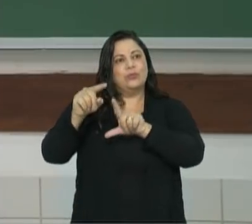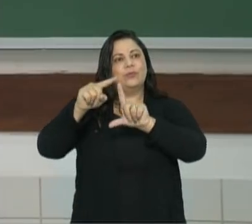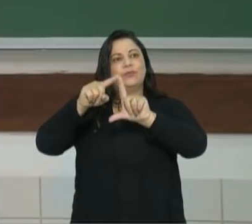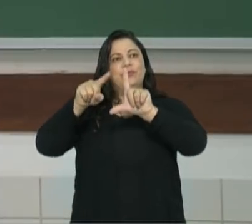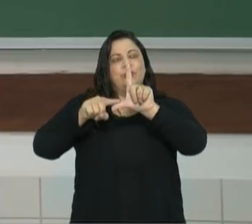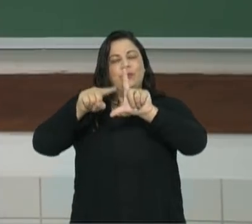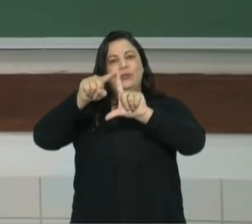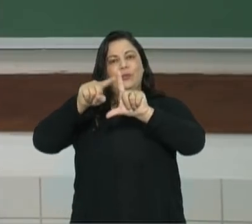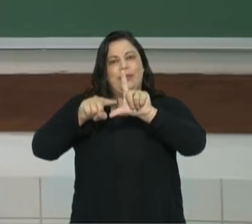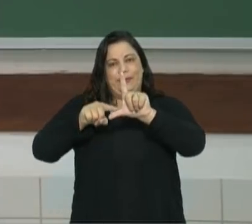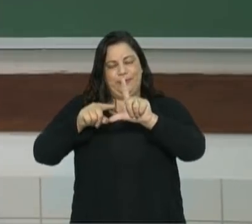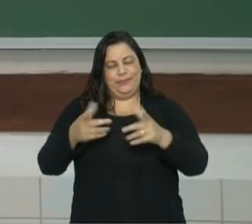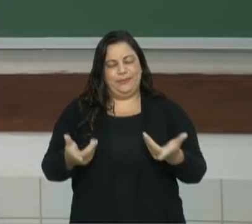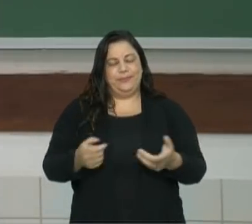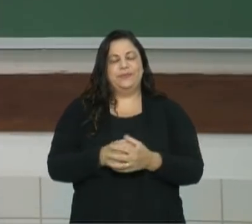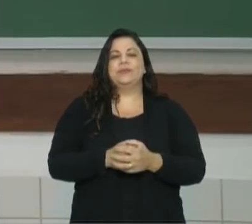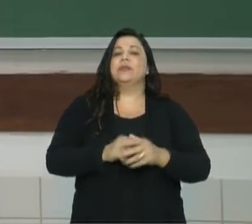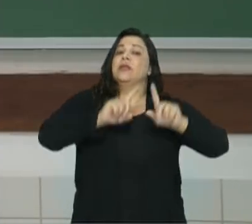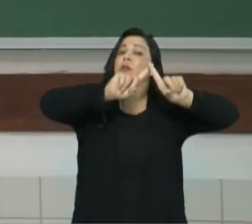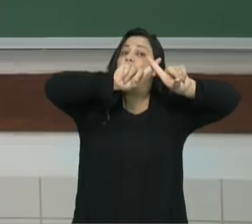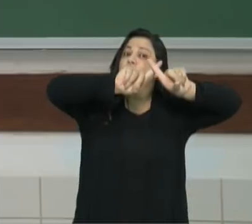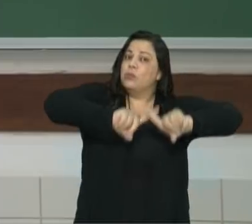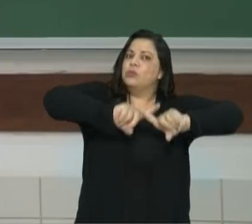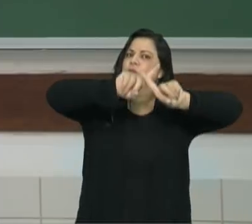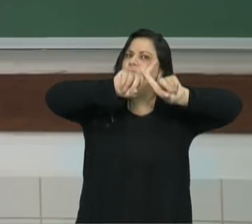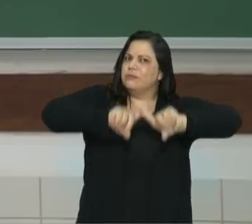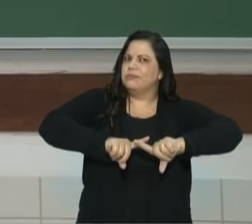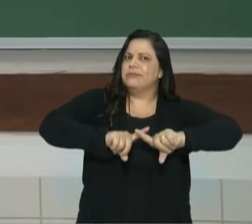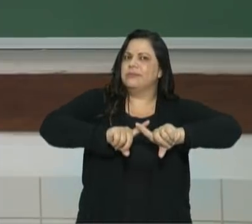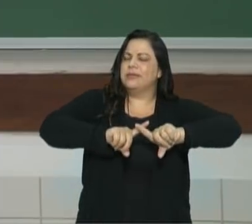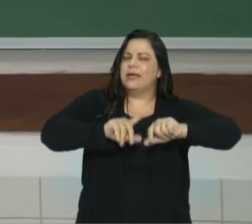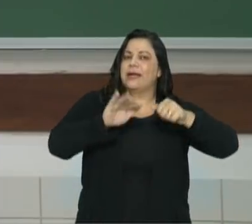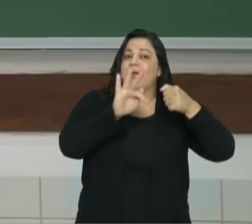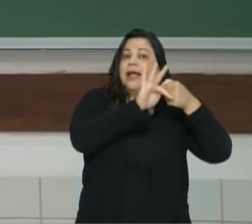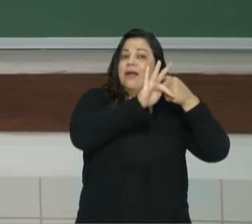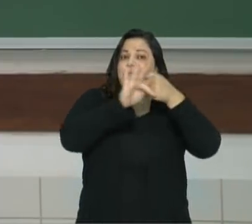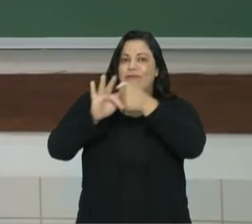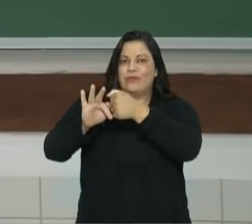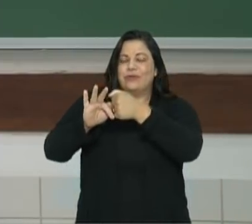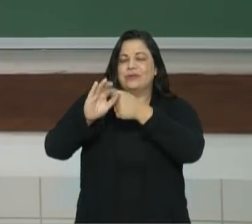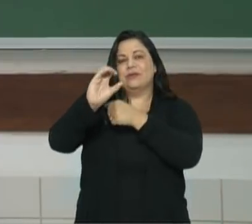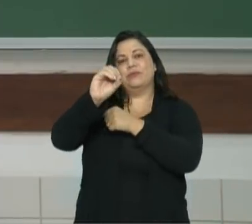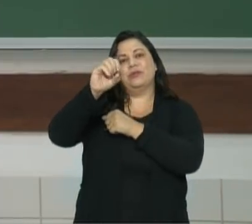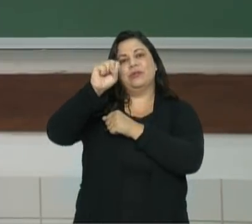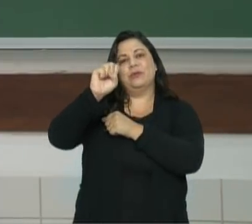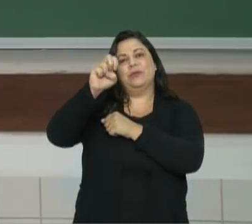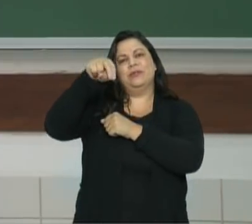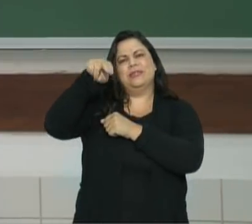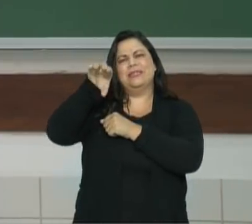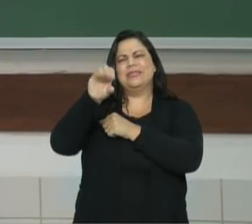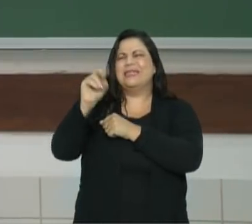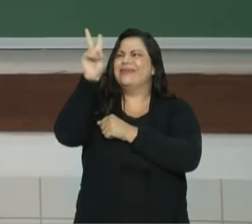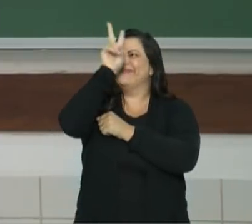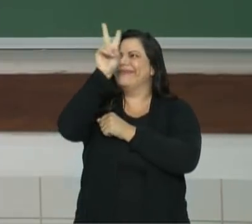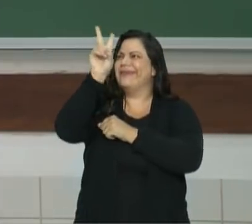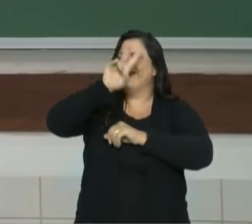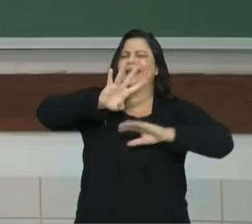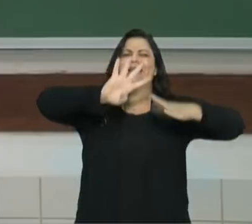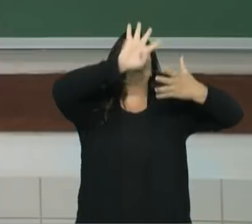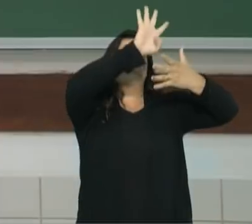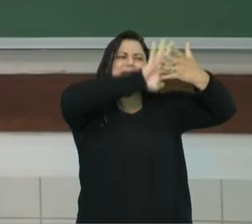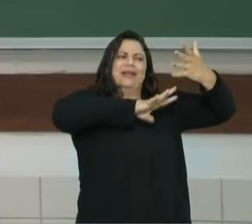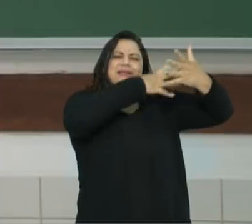essa força e irá multiplicar pelo seu cosseno, ok? Tranquilinho? Aquele cosseno daquelas tabelas de matemática